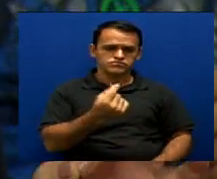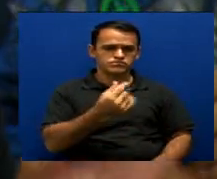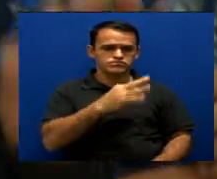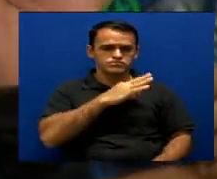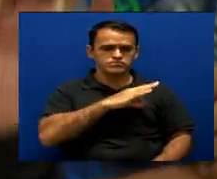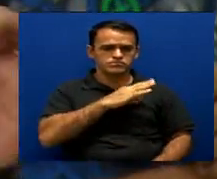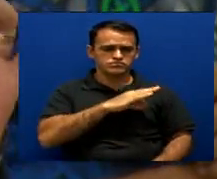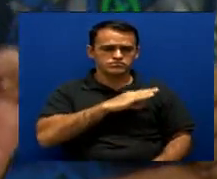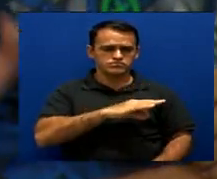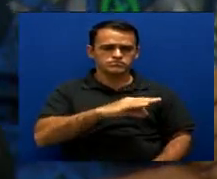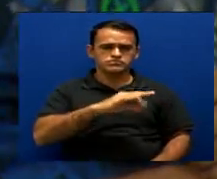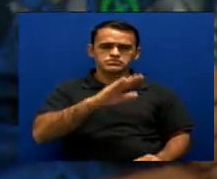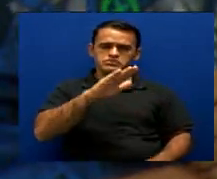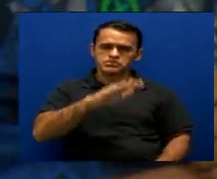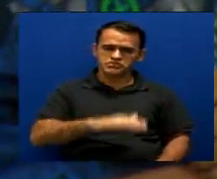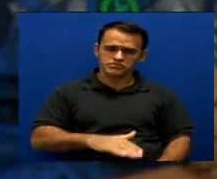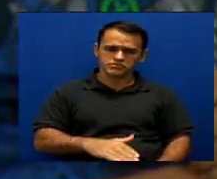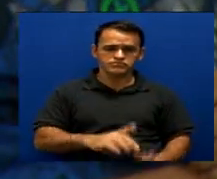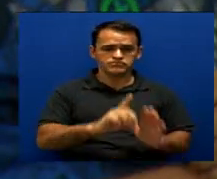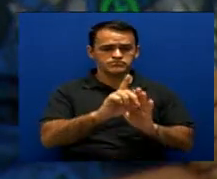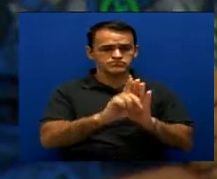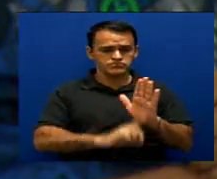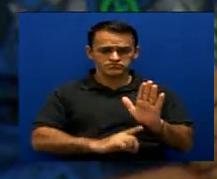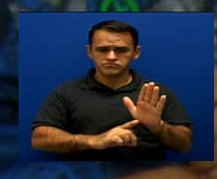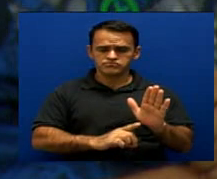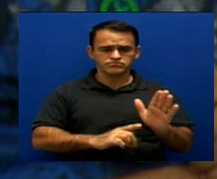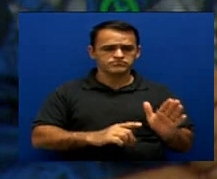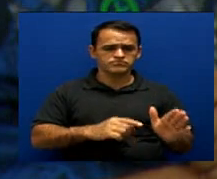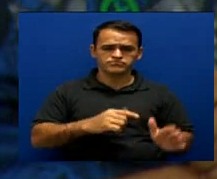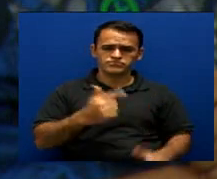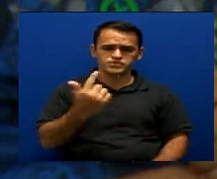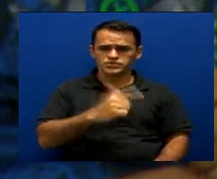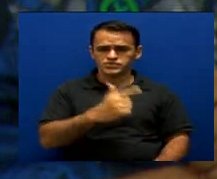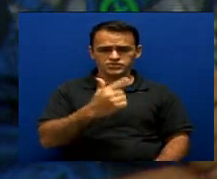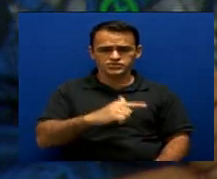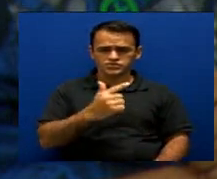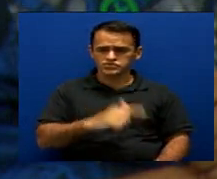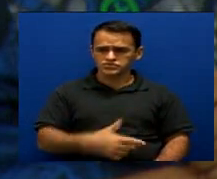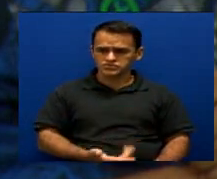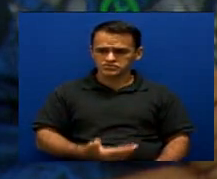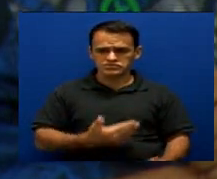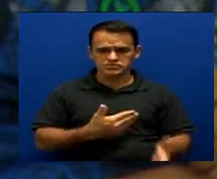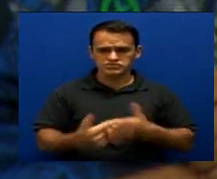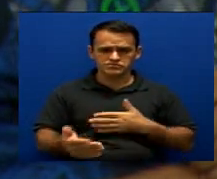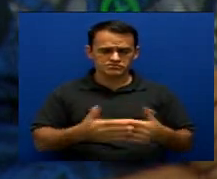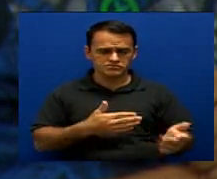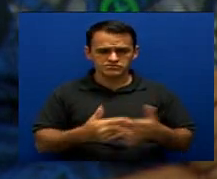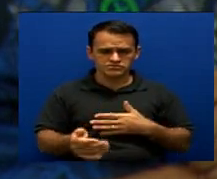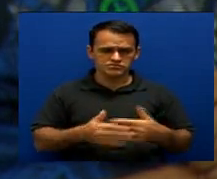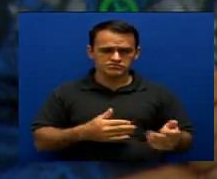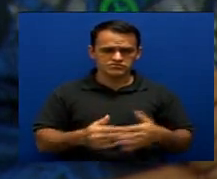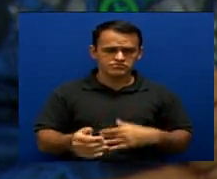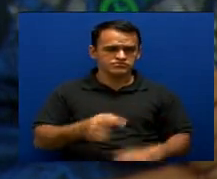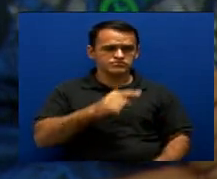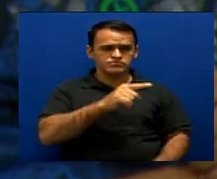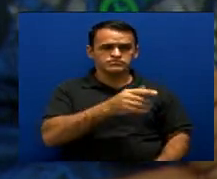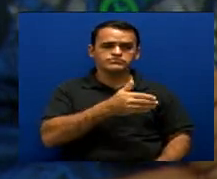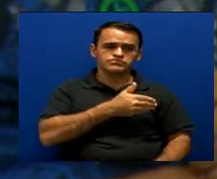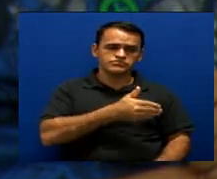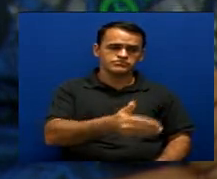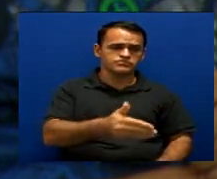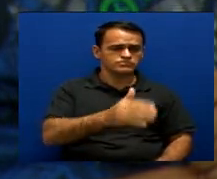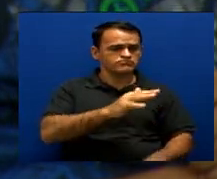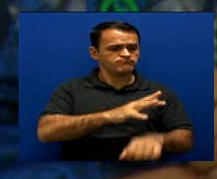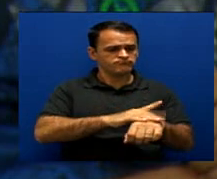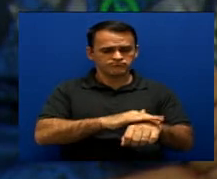porque ele não tenho os direitos trabalhistas respeitados ele adoece muito